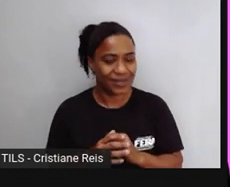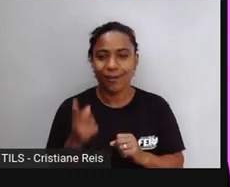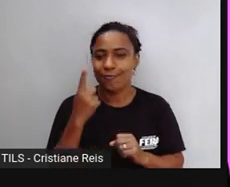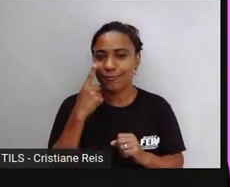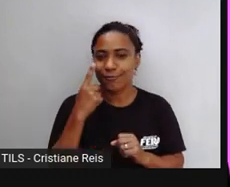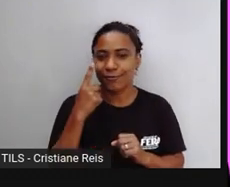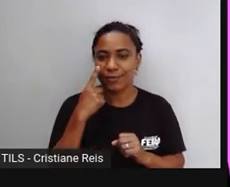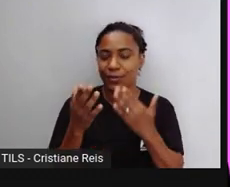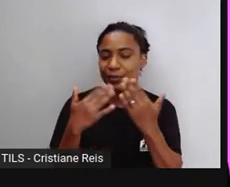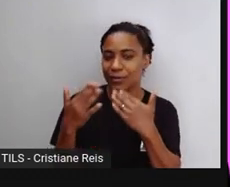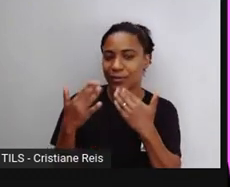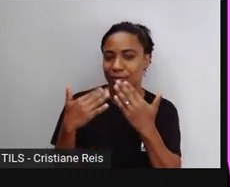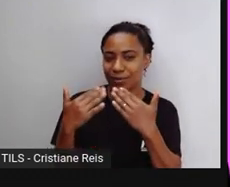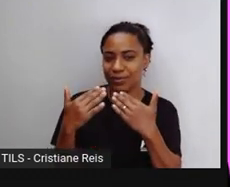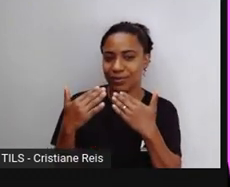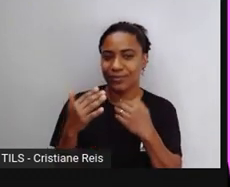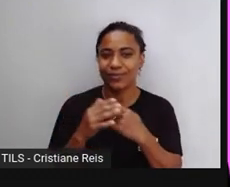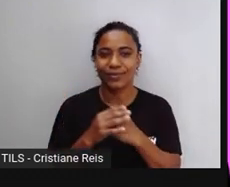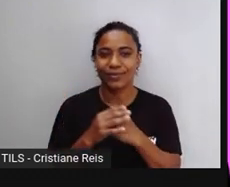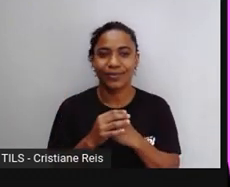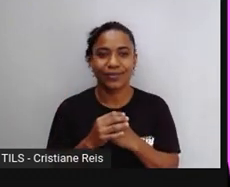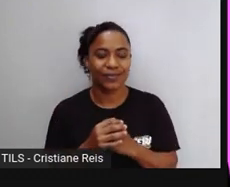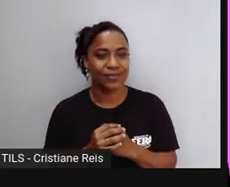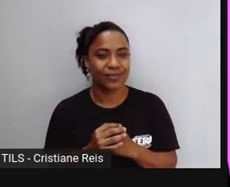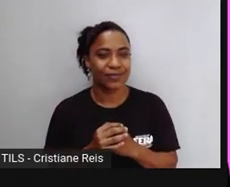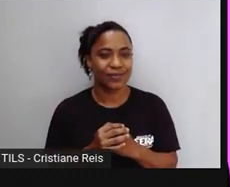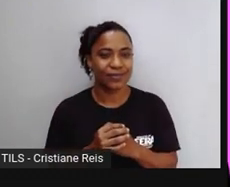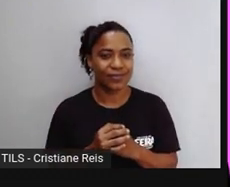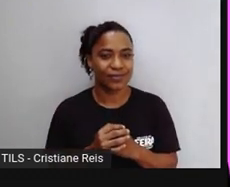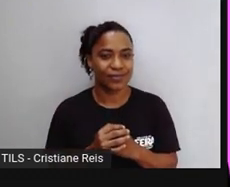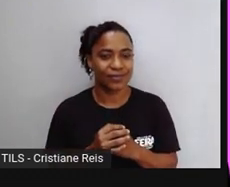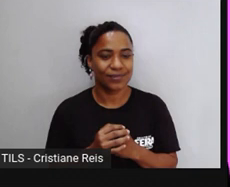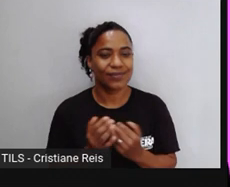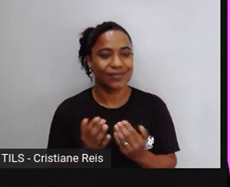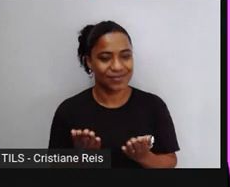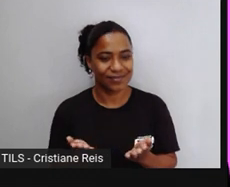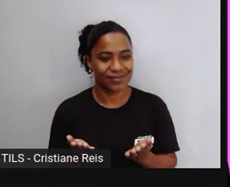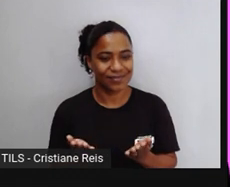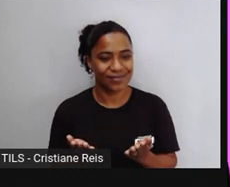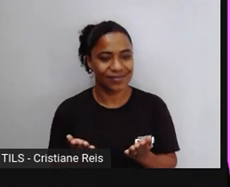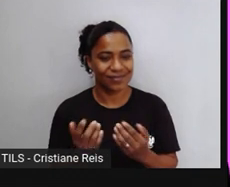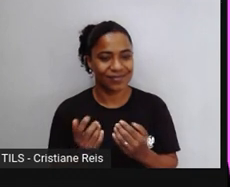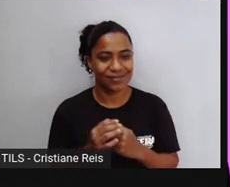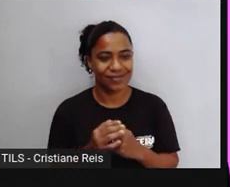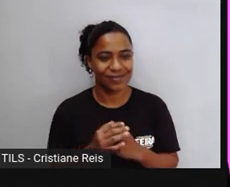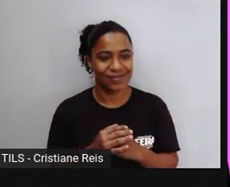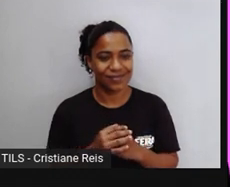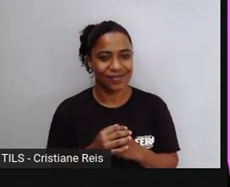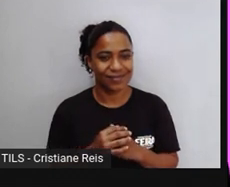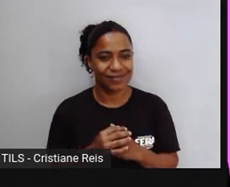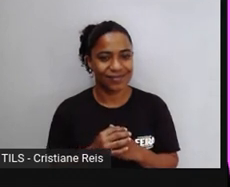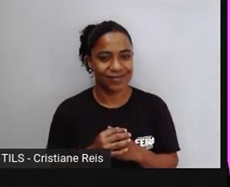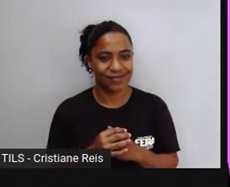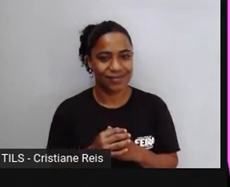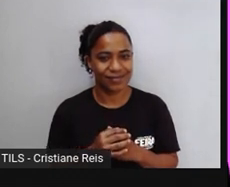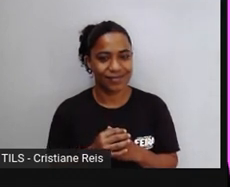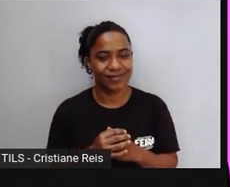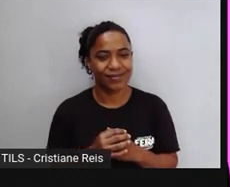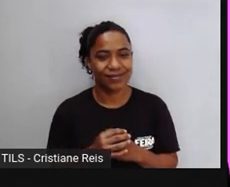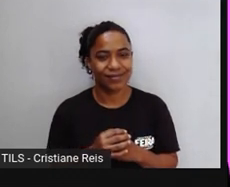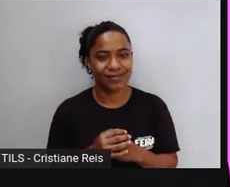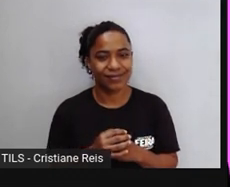diálogo. Good morning. Are you a student? Yes, I am. Where do you